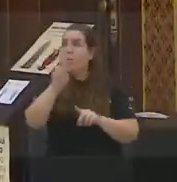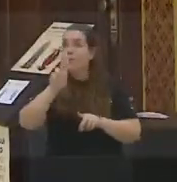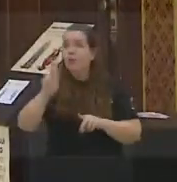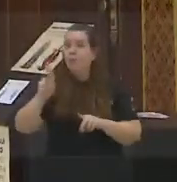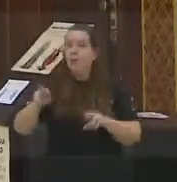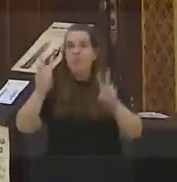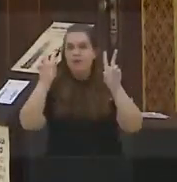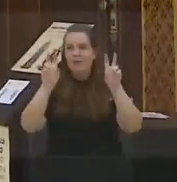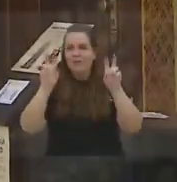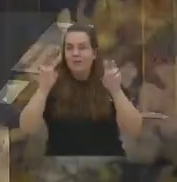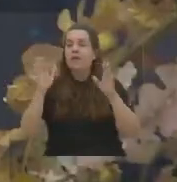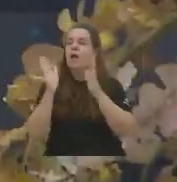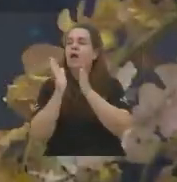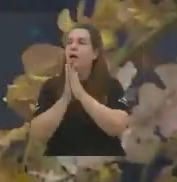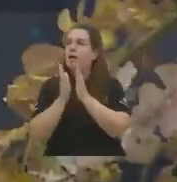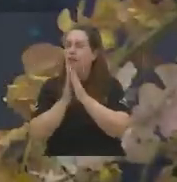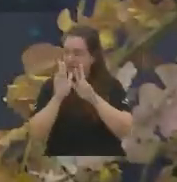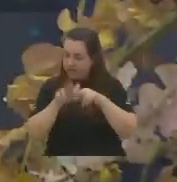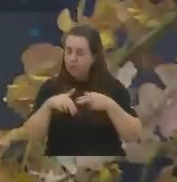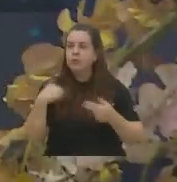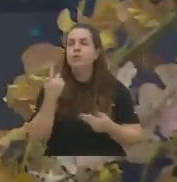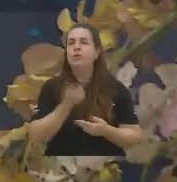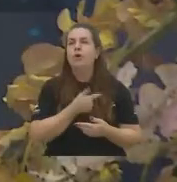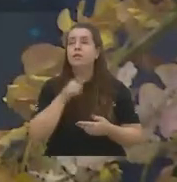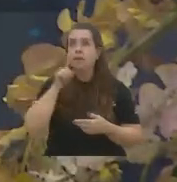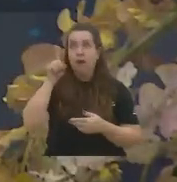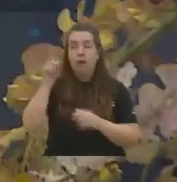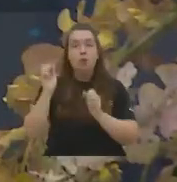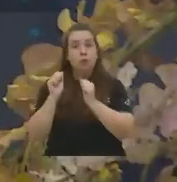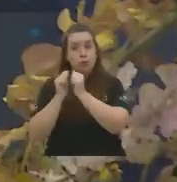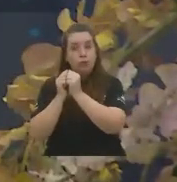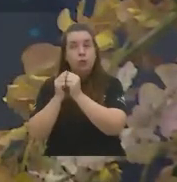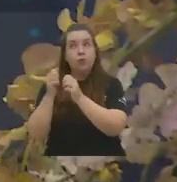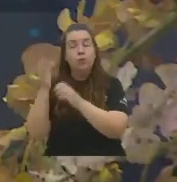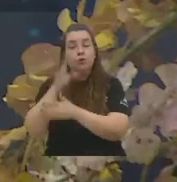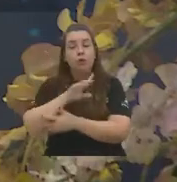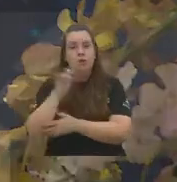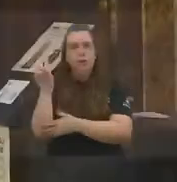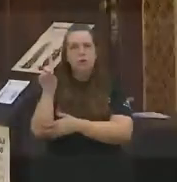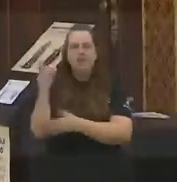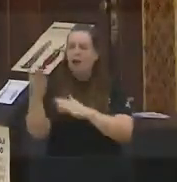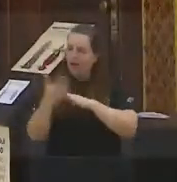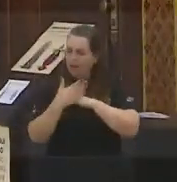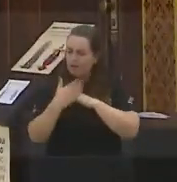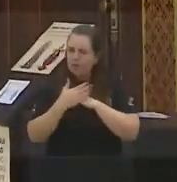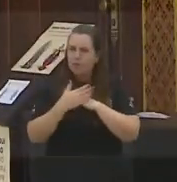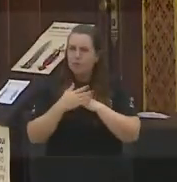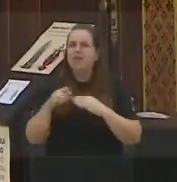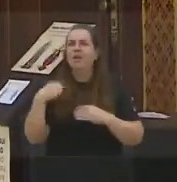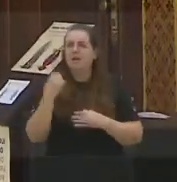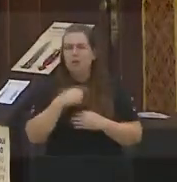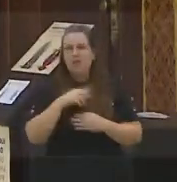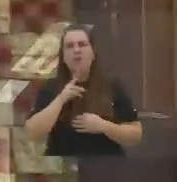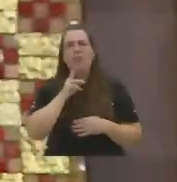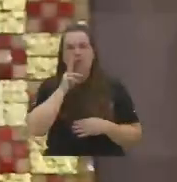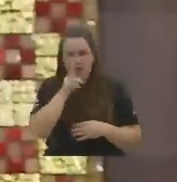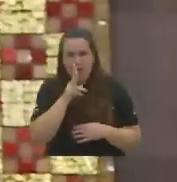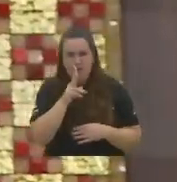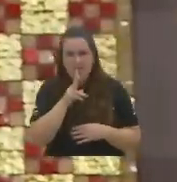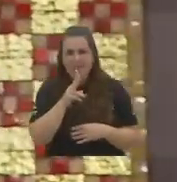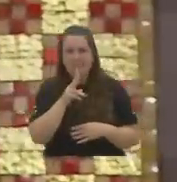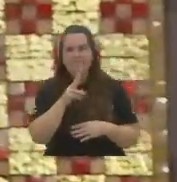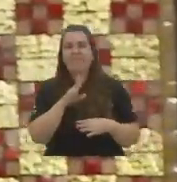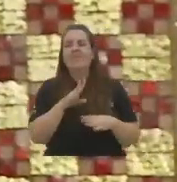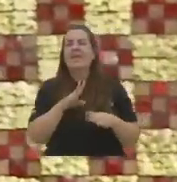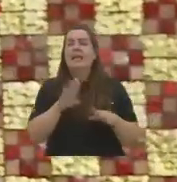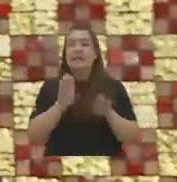títulos, intercede por nós. Ajuda-nos a ser mais fortes que nossas fragilidades e